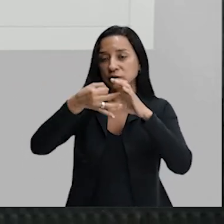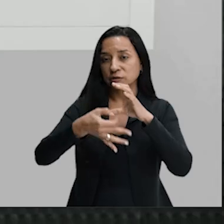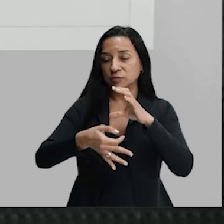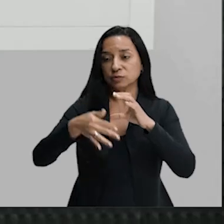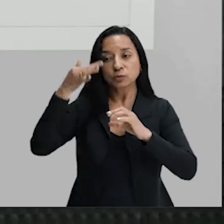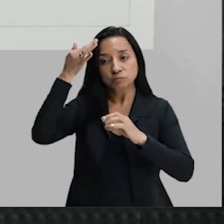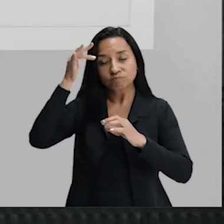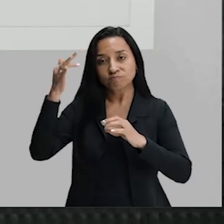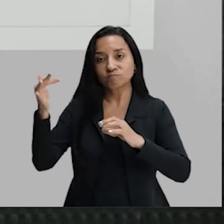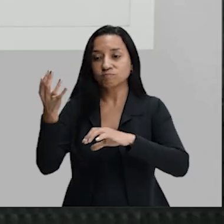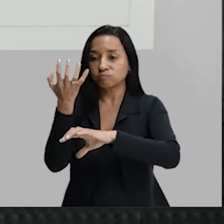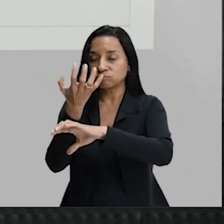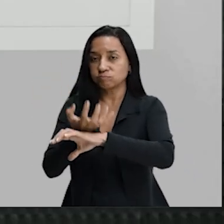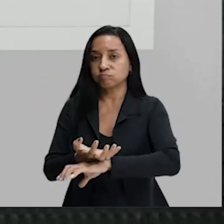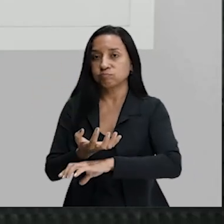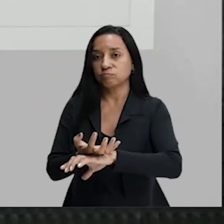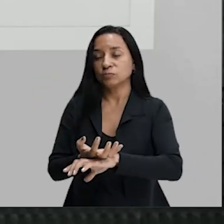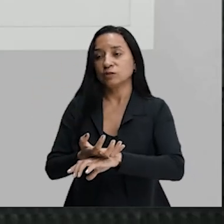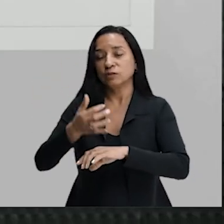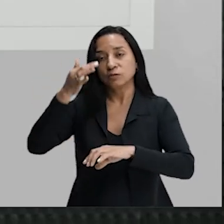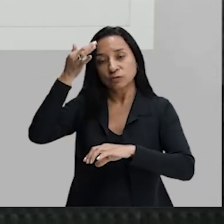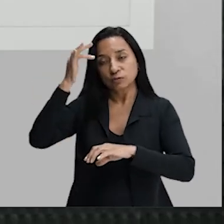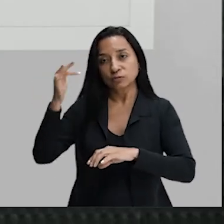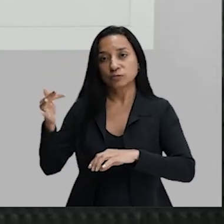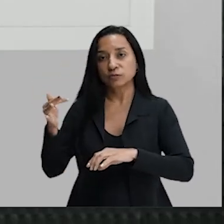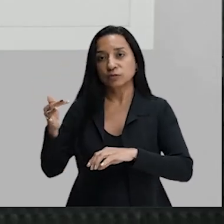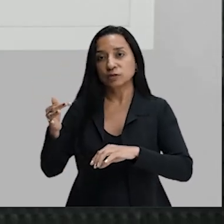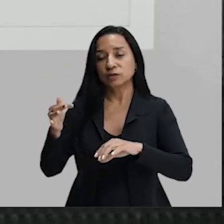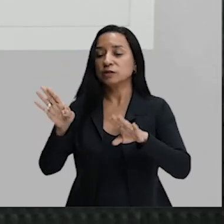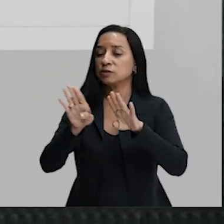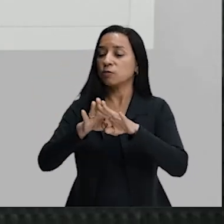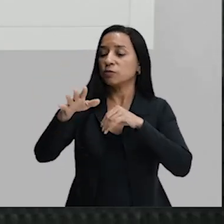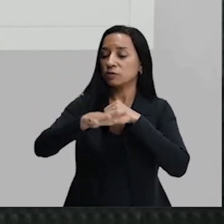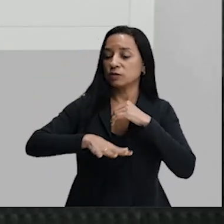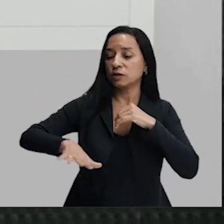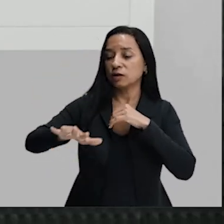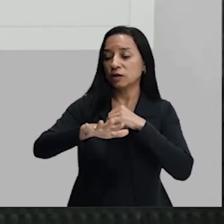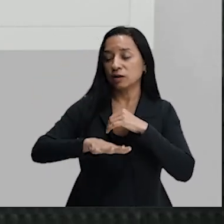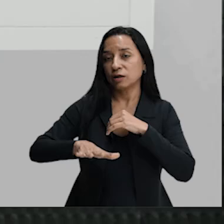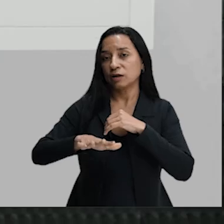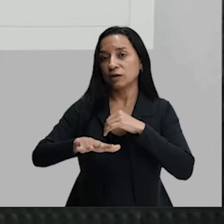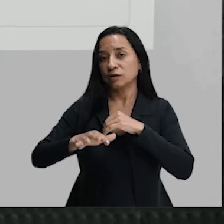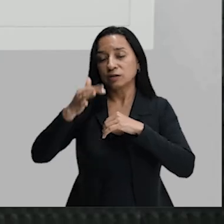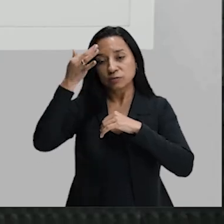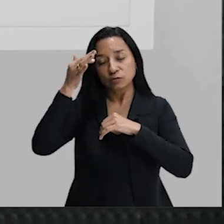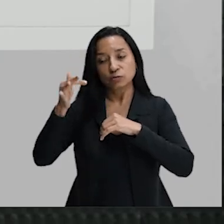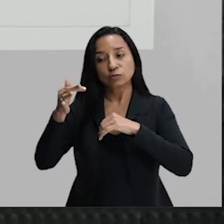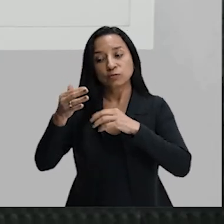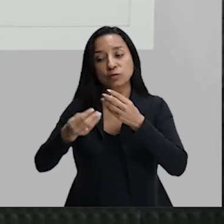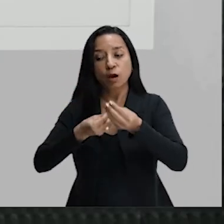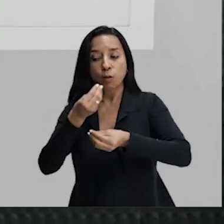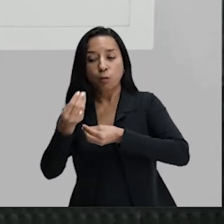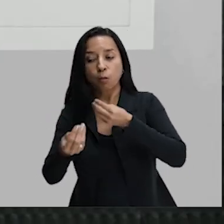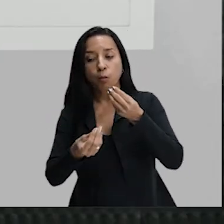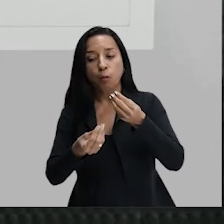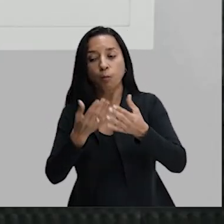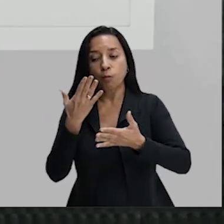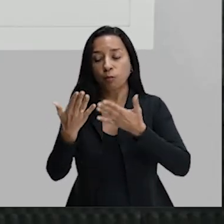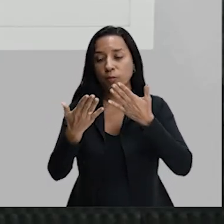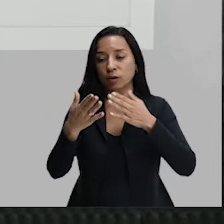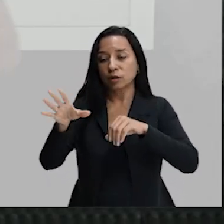da filosofia, características da área da filosofia enquanto conhecimento e